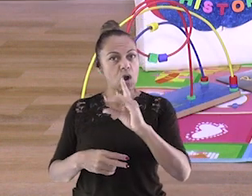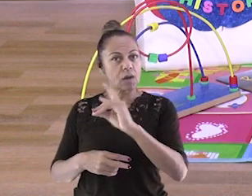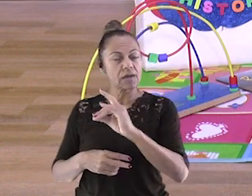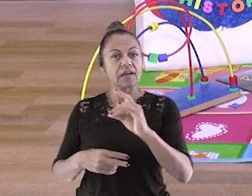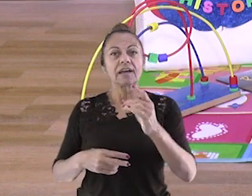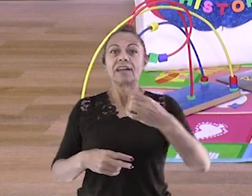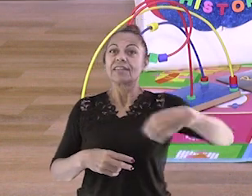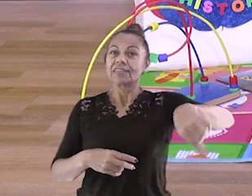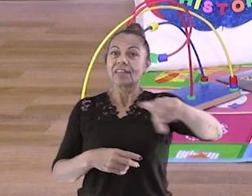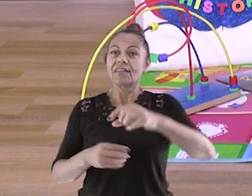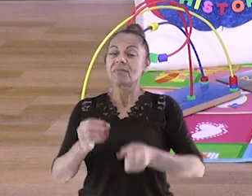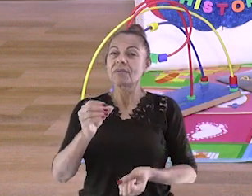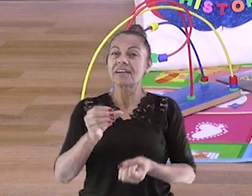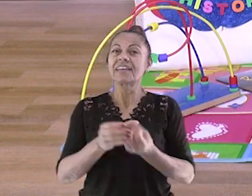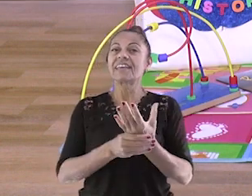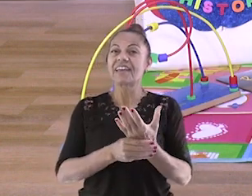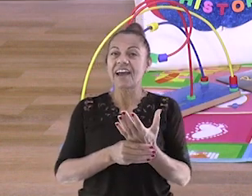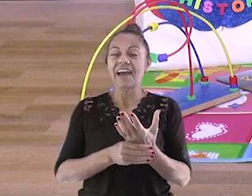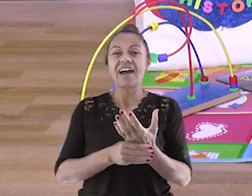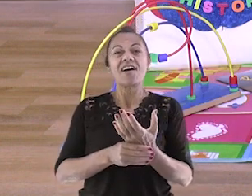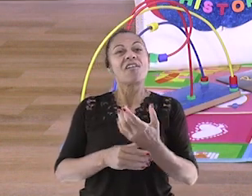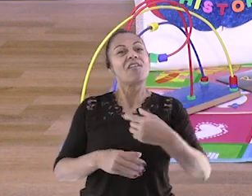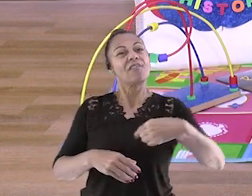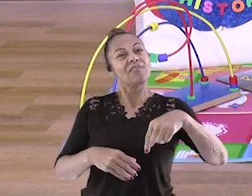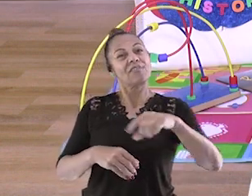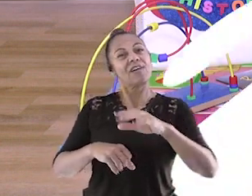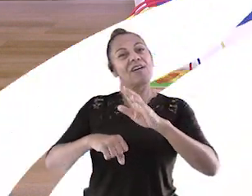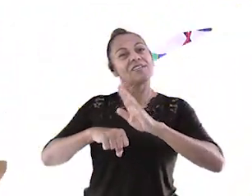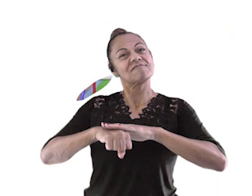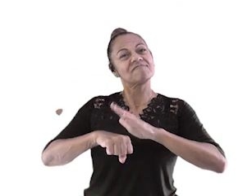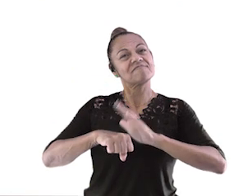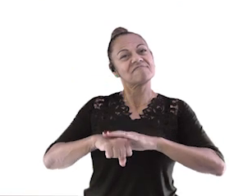próprio monstro Beleléu, de maneira reciclável!